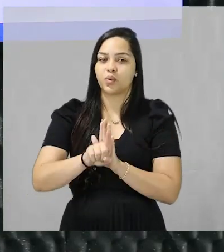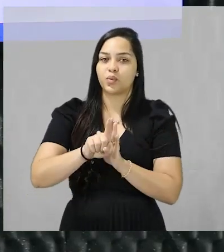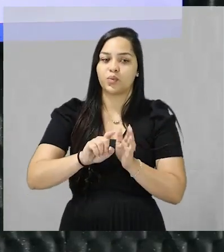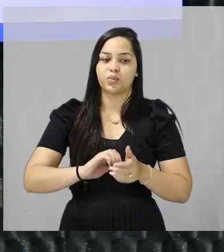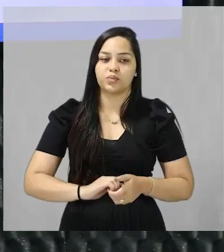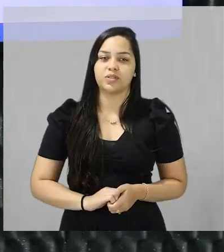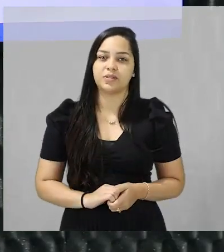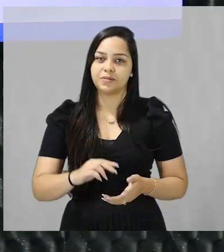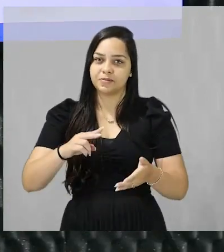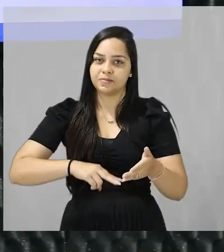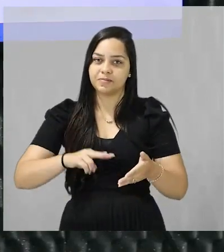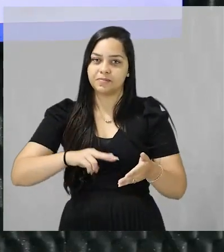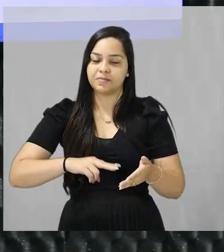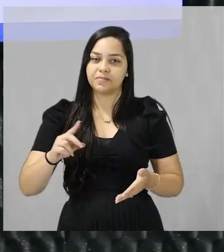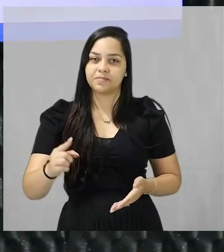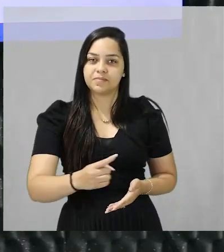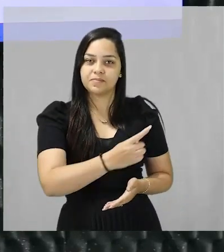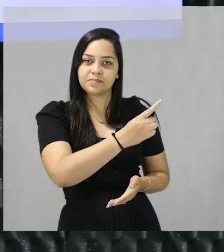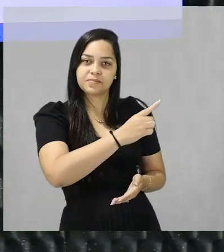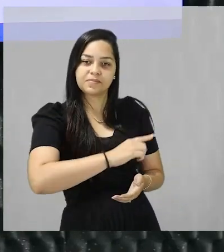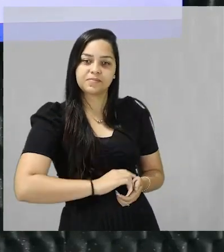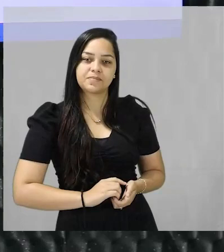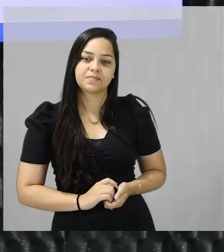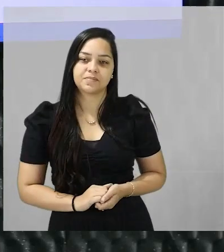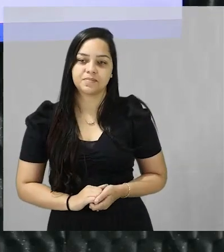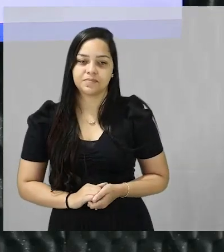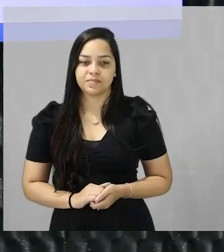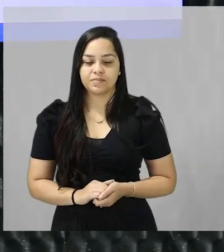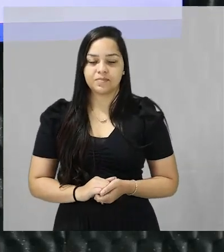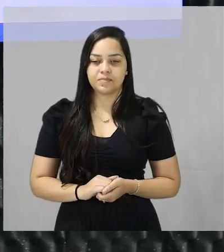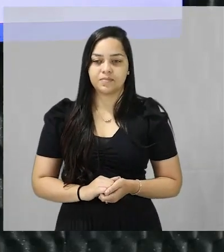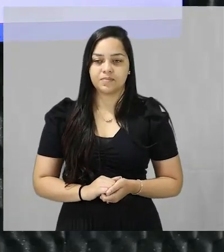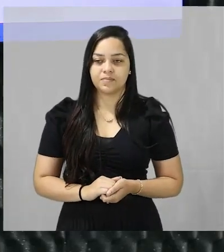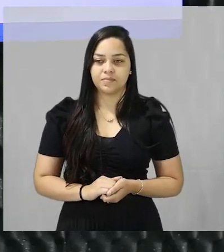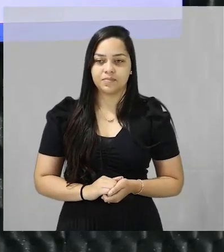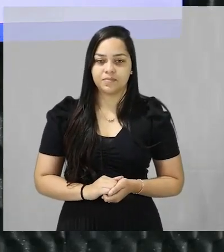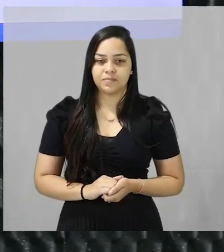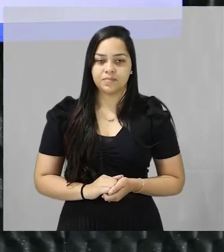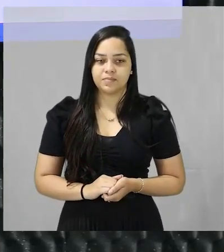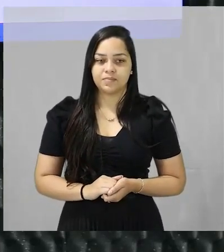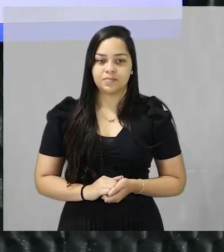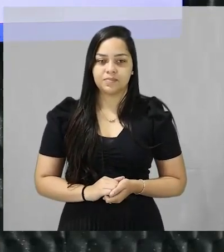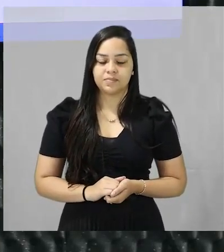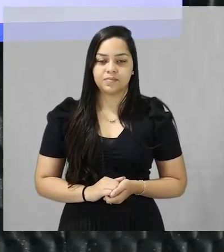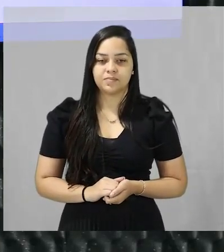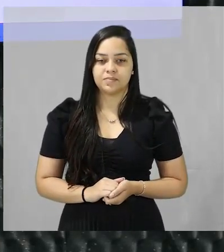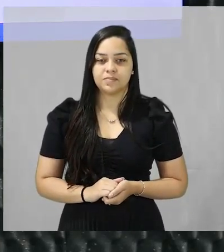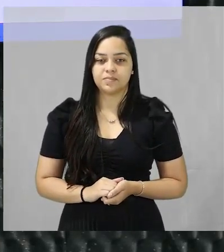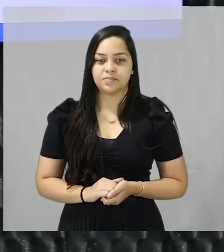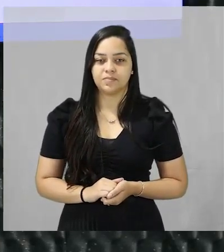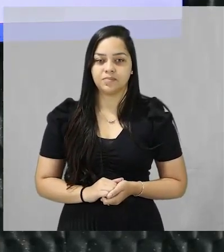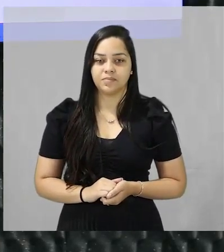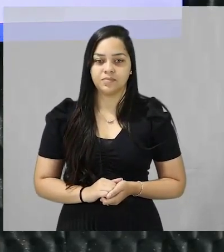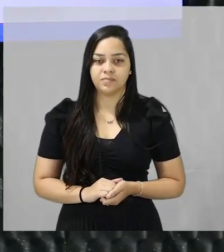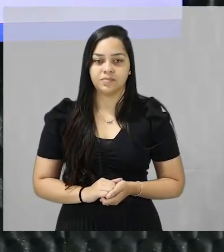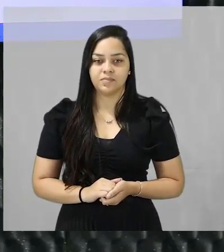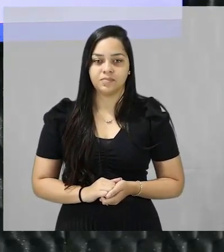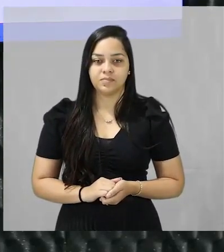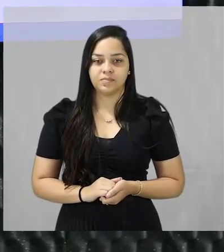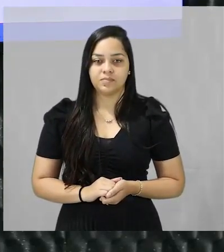A isomeria é um fenômeno observado quando duas ou mais substâncias orgânicas têm a mesma fórmula